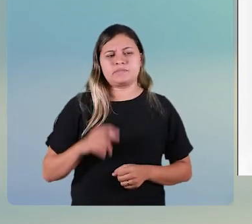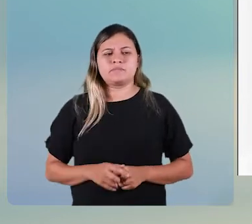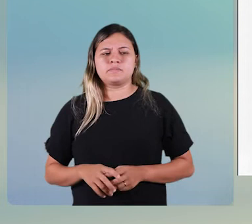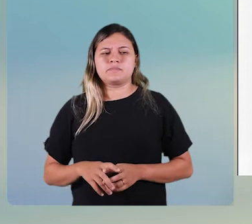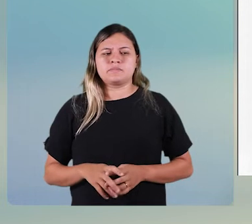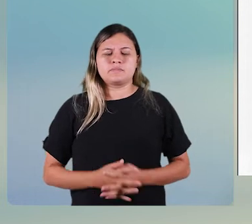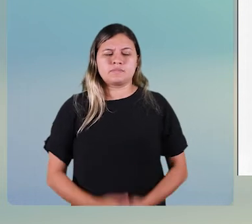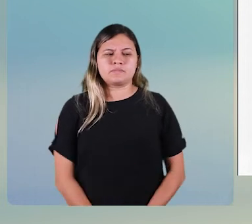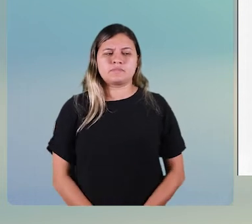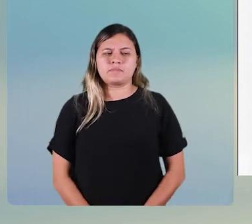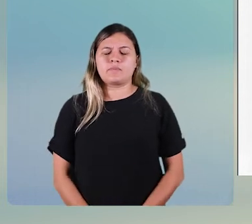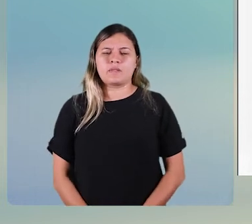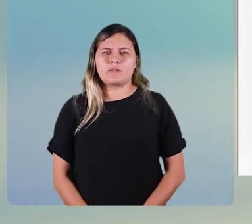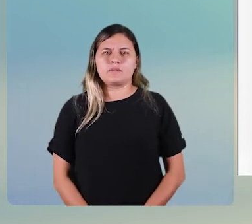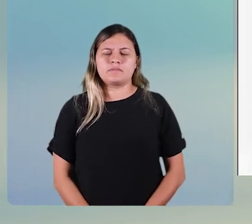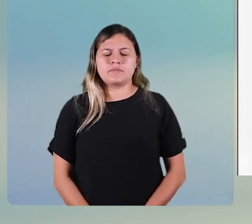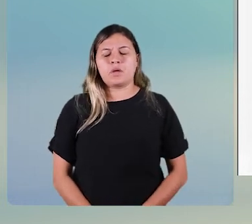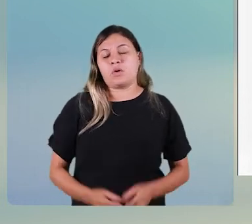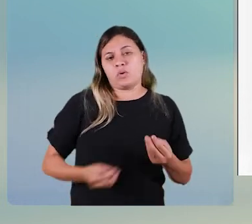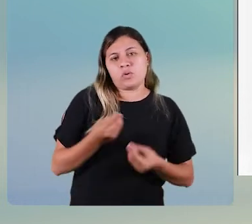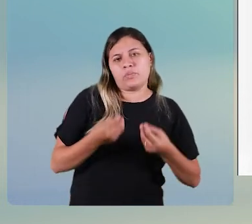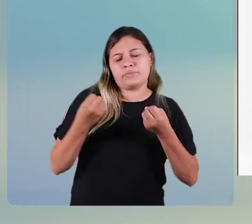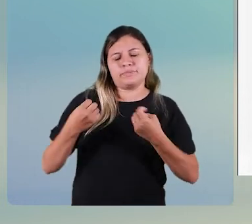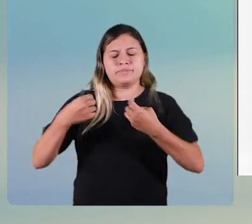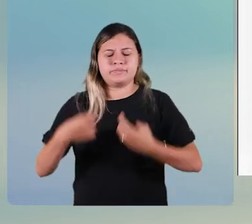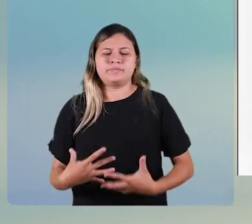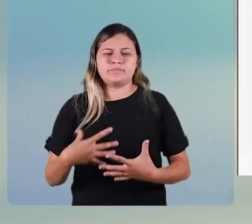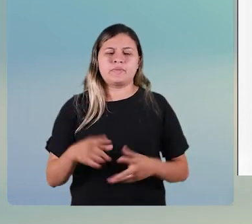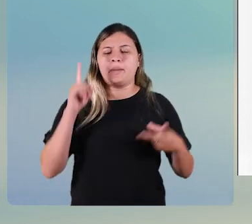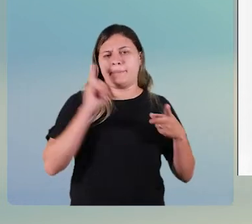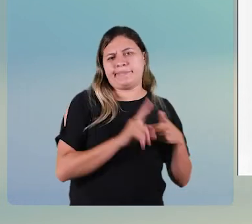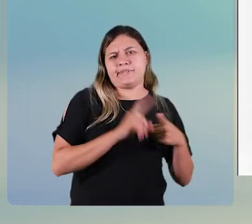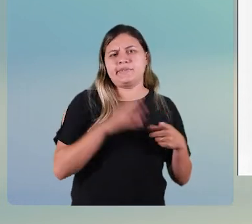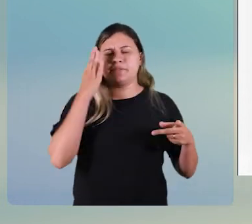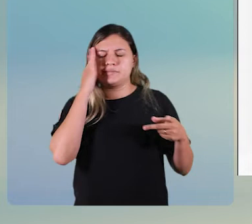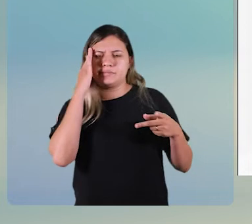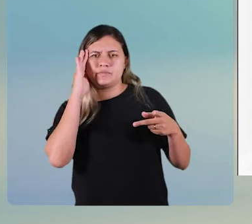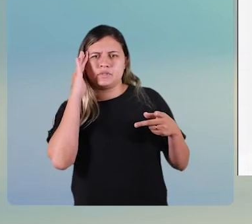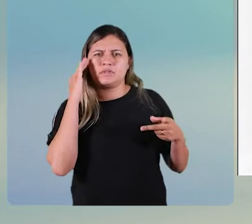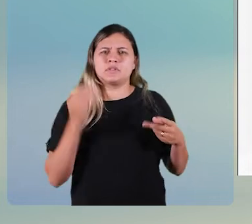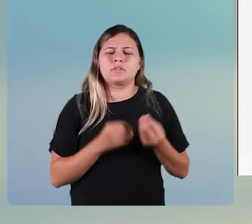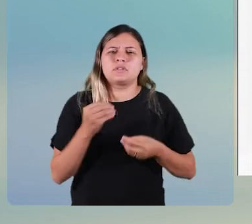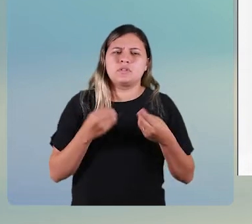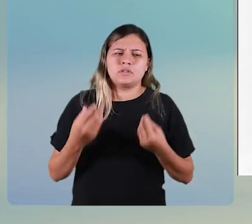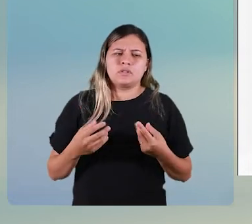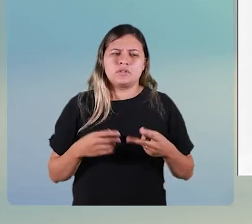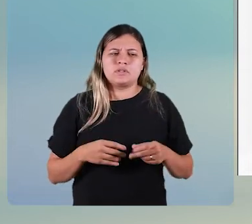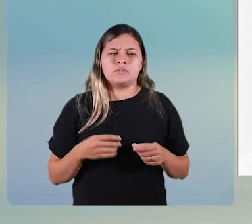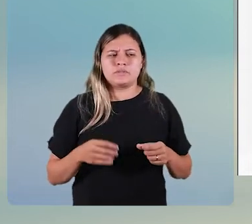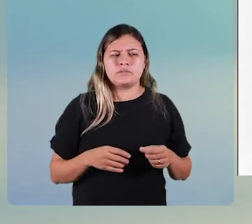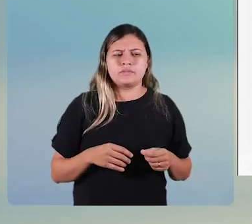baseia, né, essa usina nuclear aqui, como é que ela funciona, certo? Primeiro a gente tem que entender